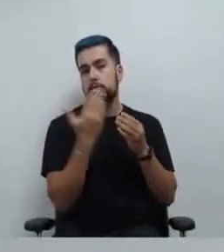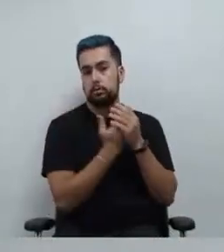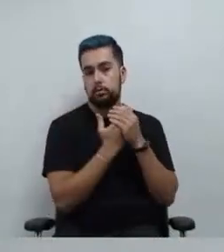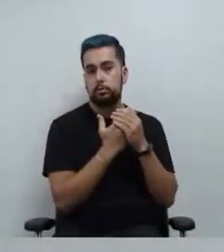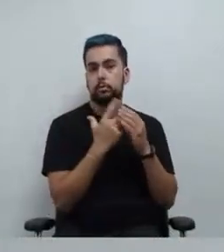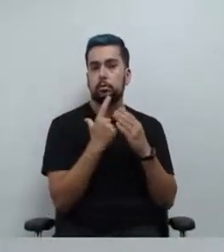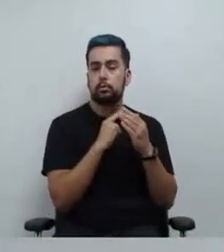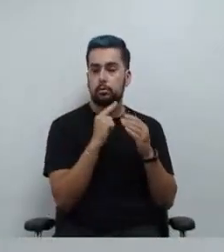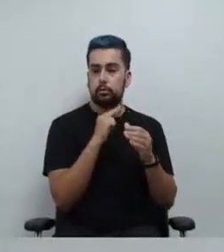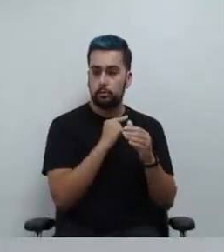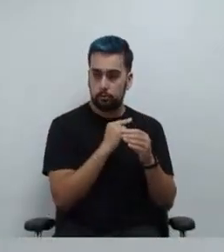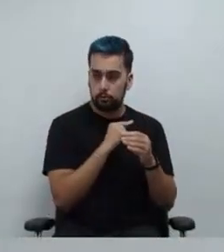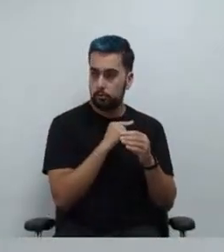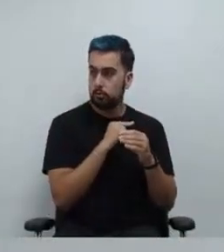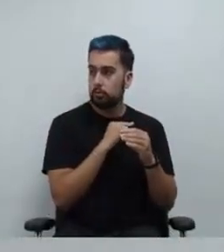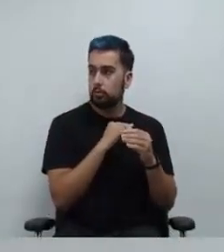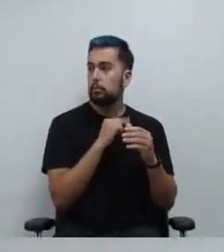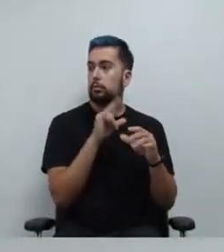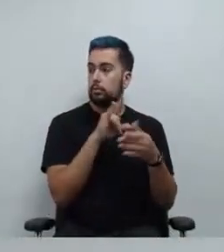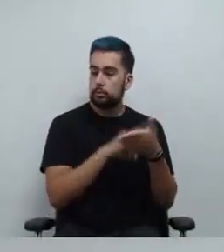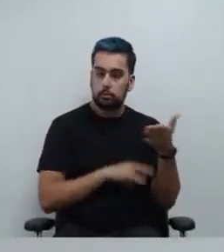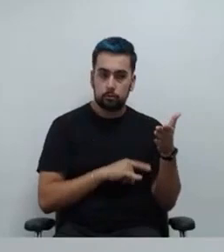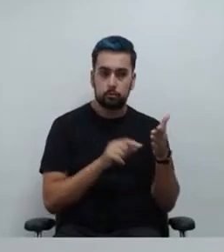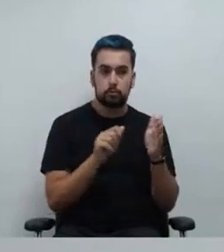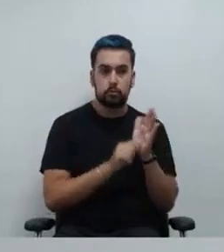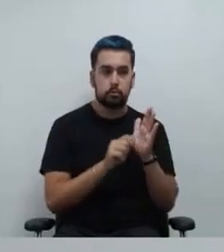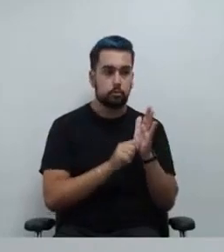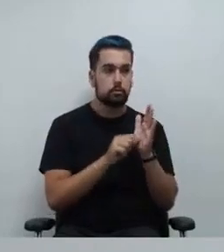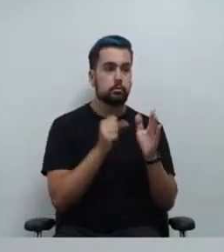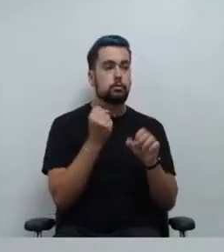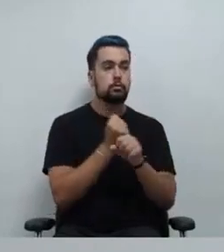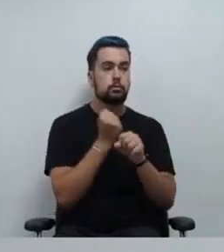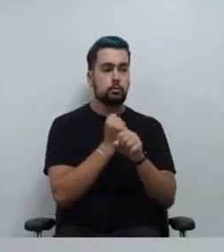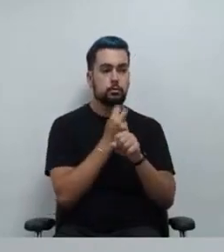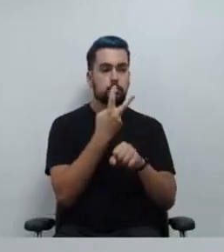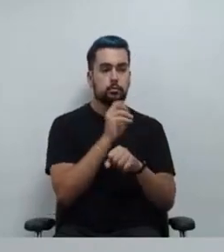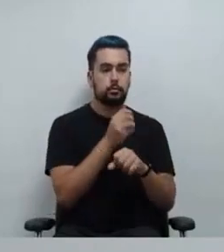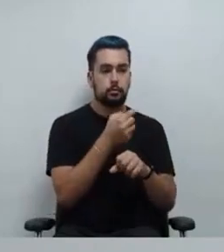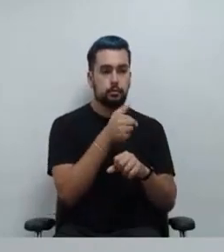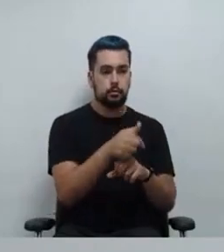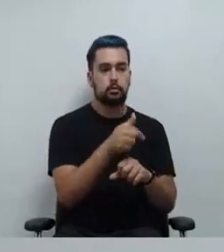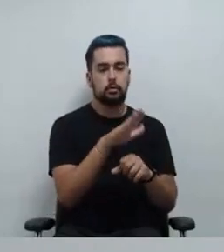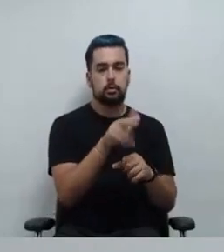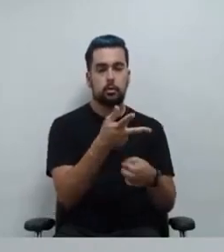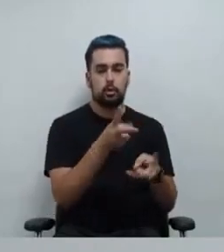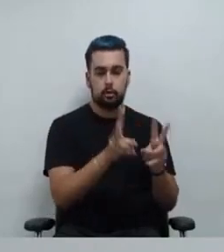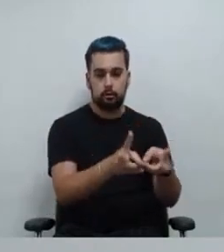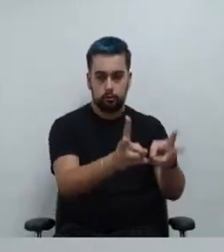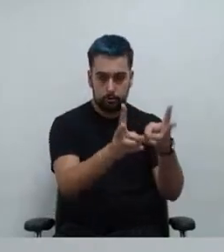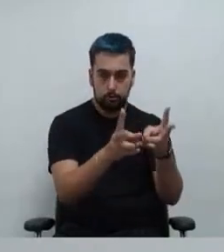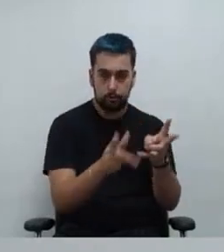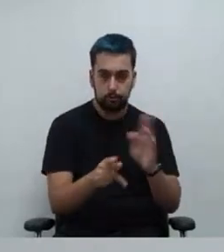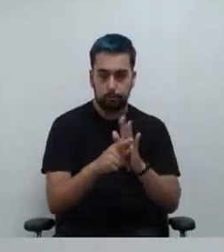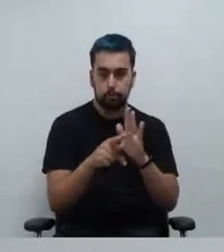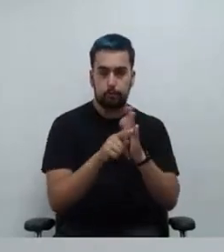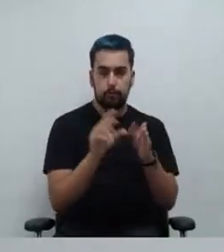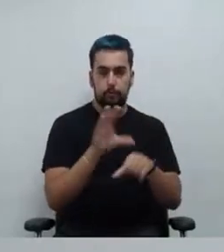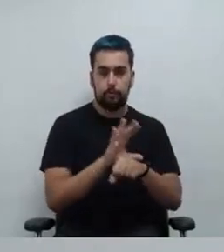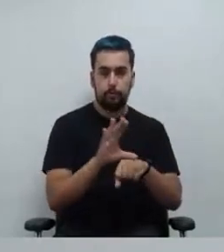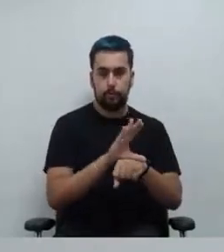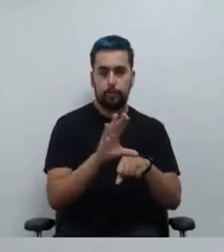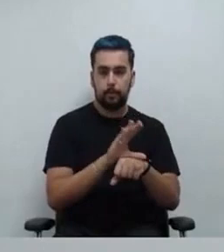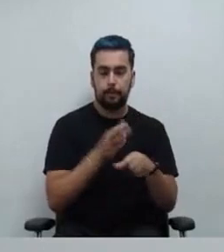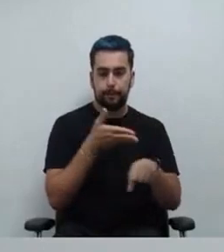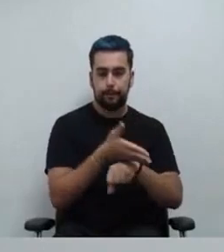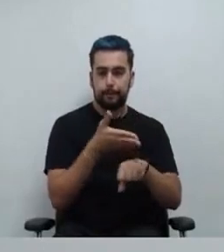e as informações necessárias indicadas no artigo 1º da deliberação 27 de 2007, a pertinência do curso e